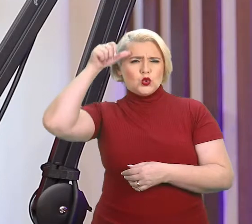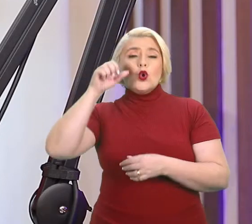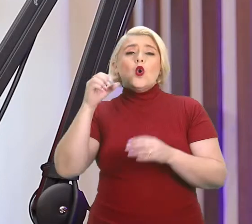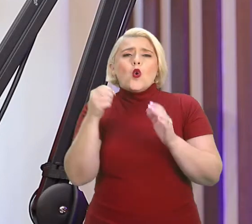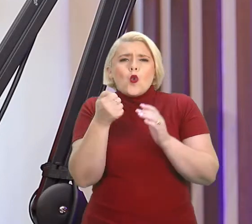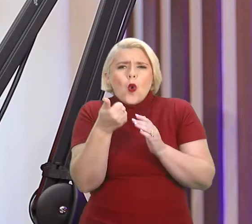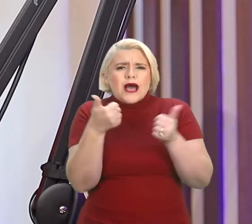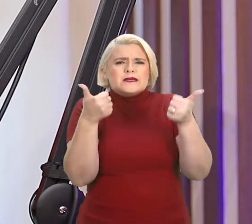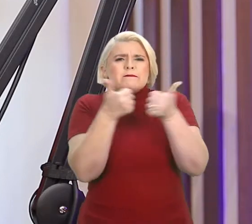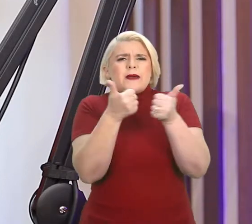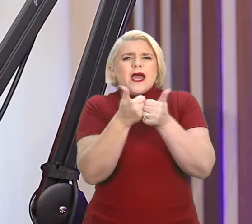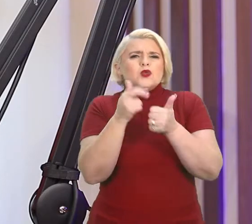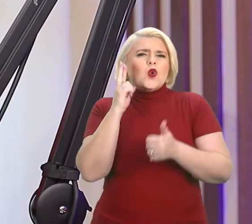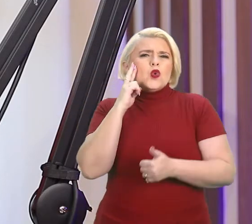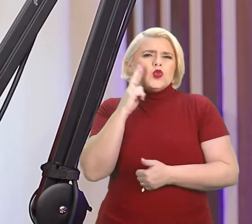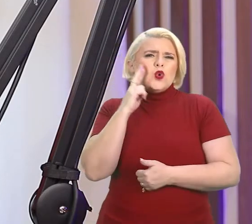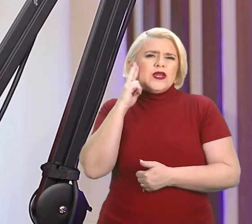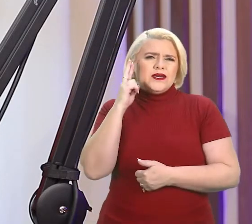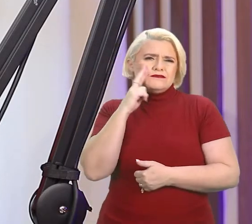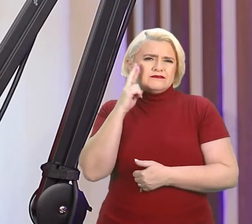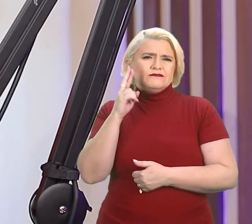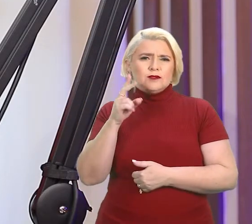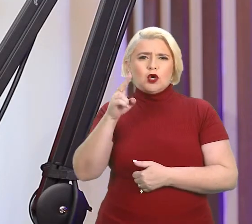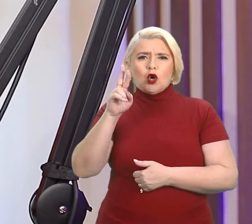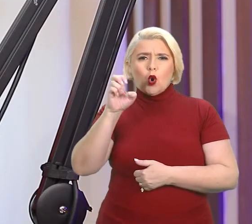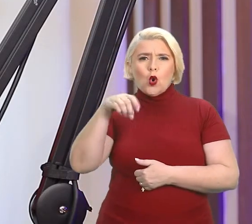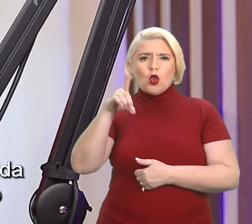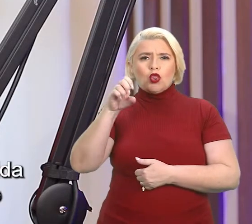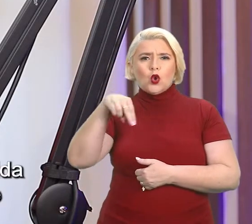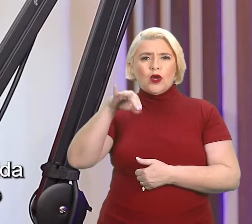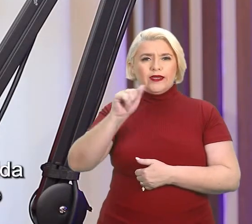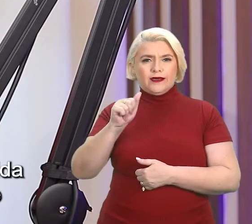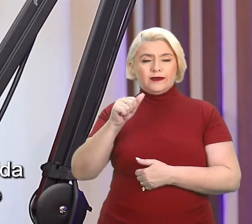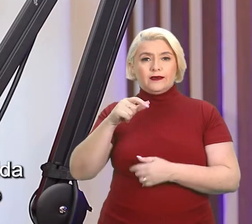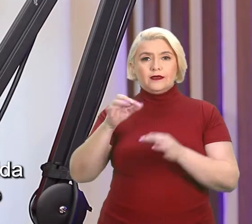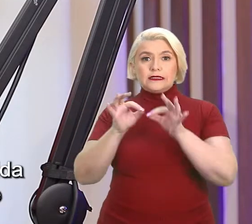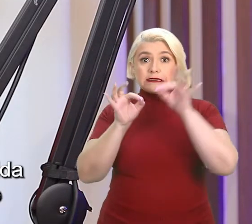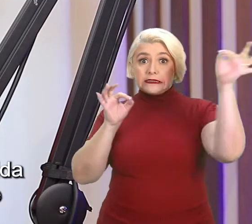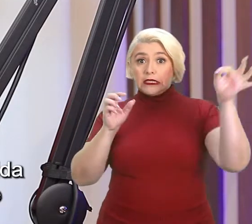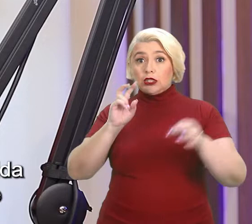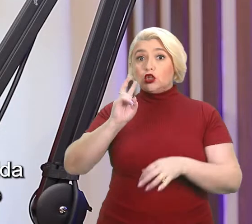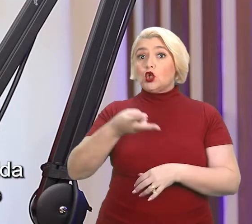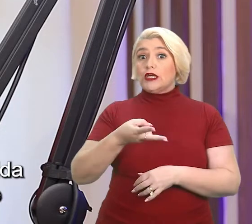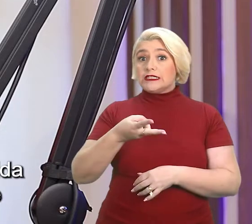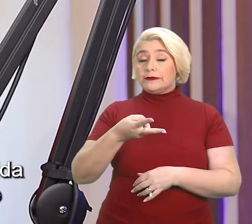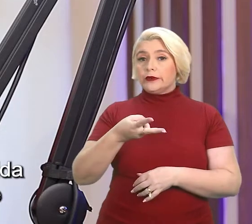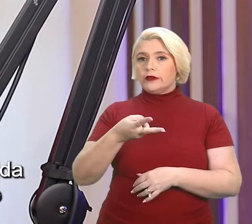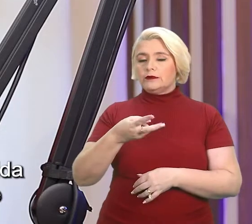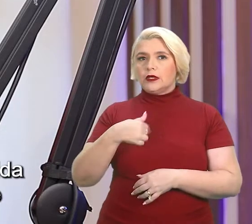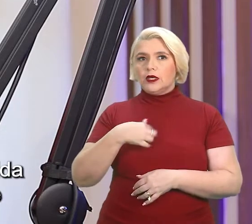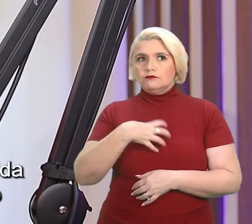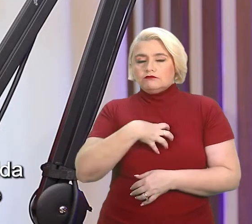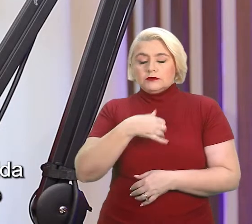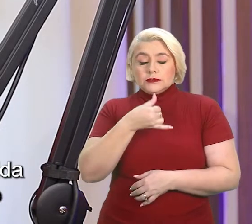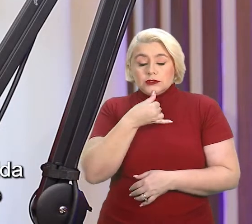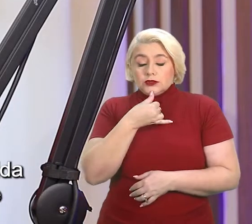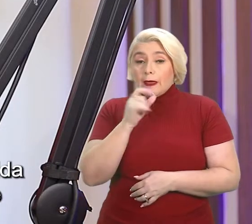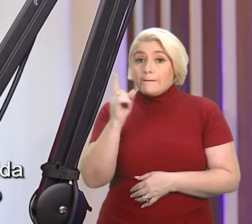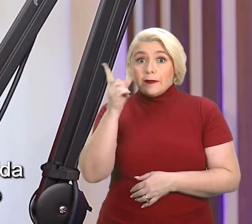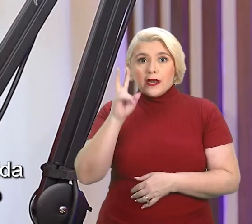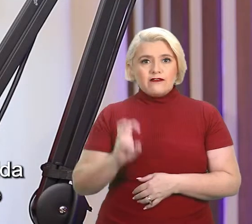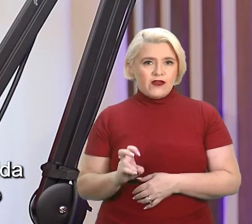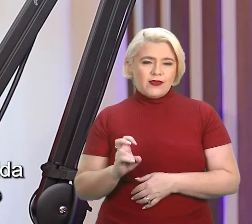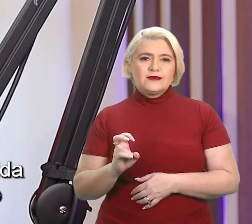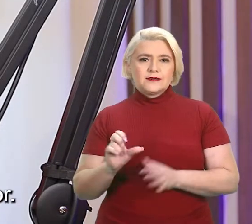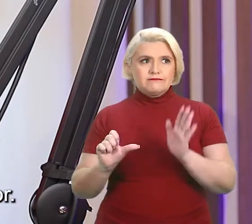Rondônia. Era 2.000 quilômetros de distância. Foi a primeira tristeza que eu tive na vida, Antônio Zé, porque